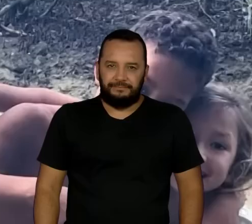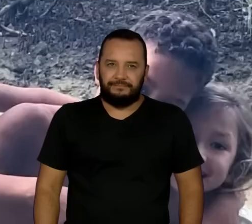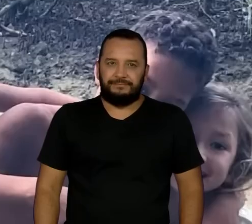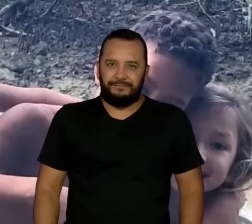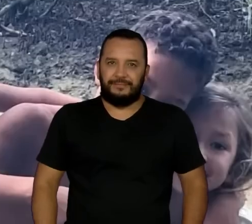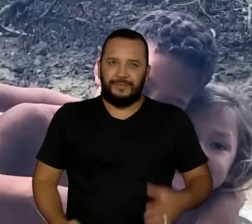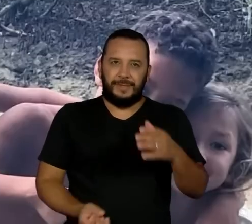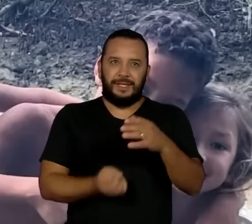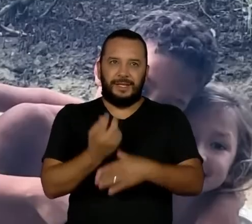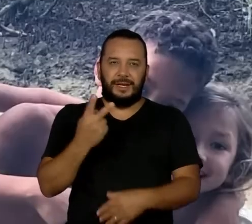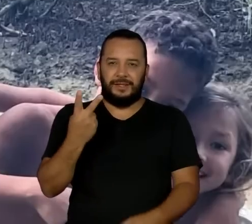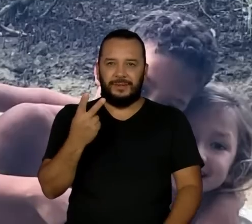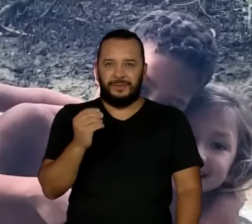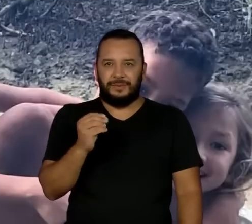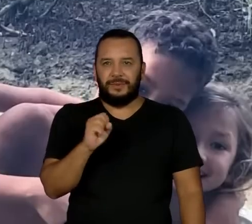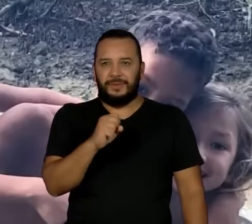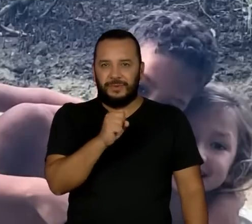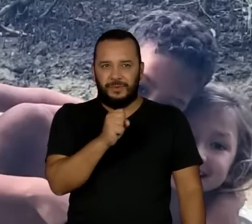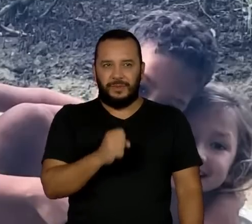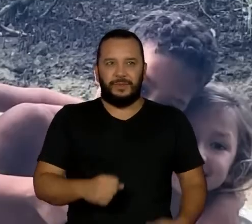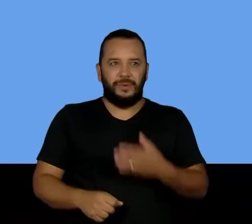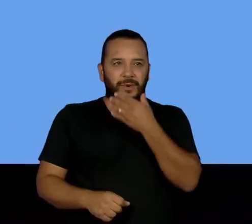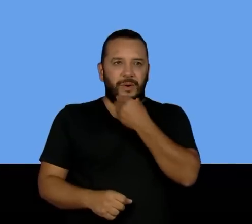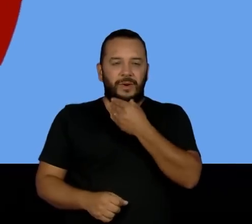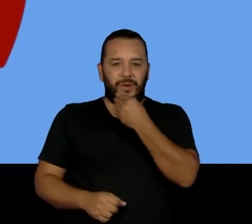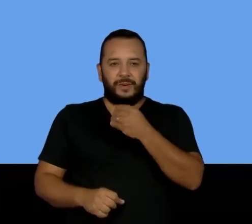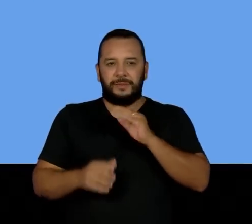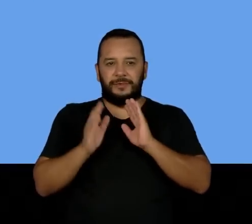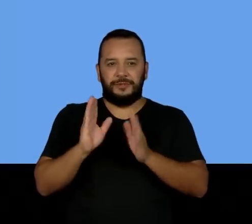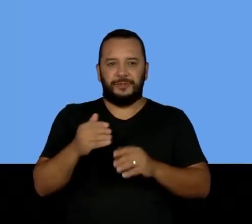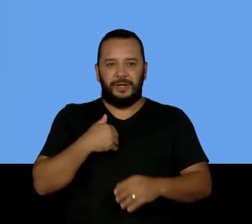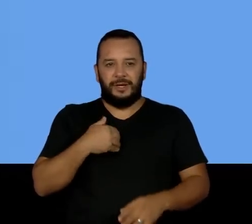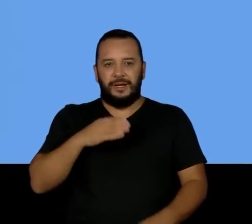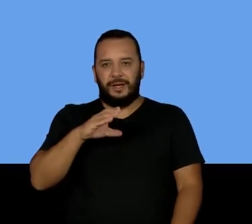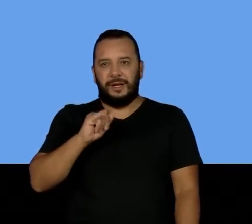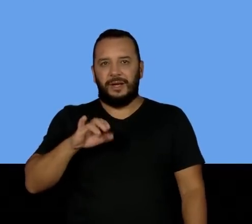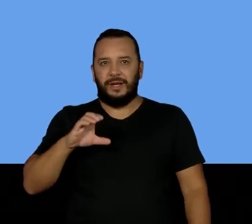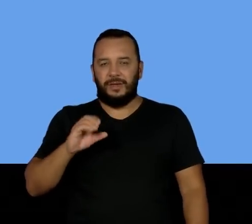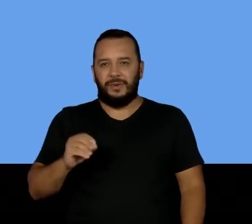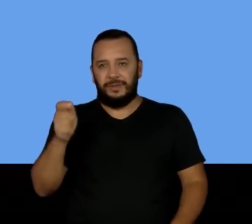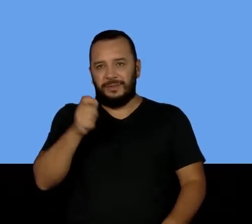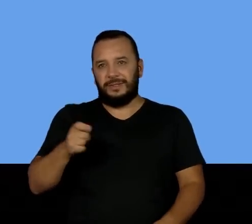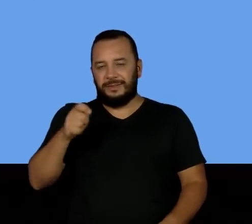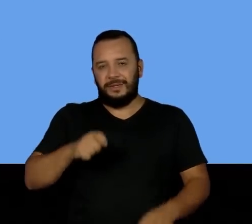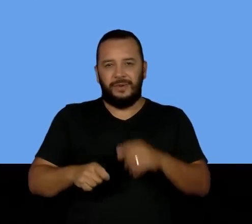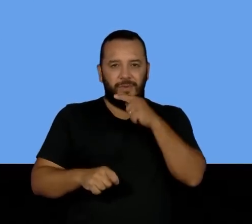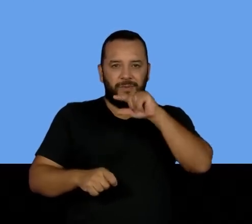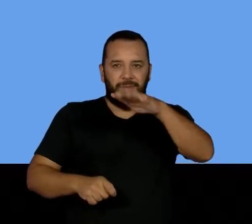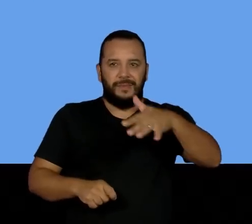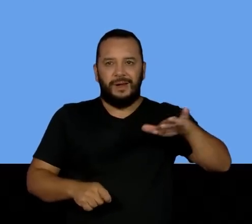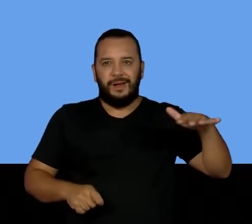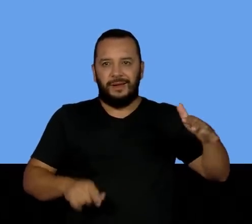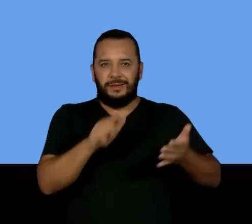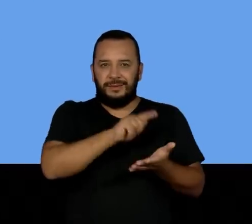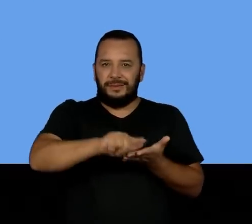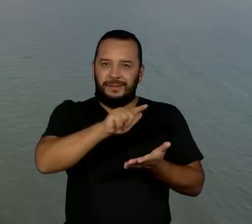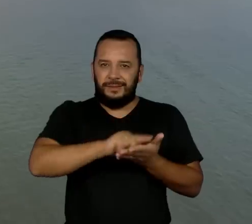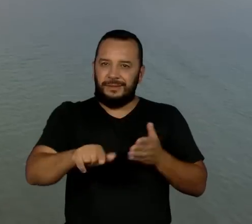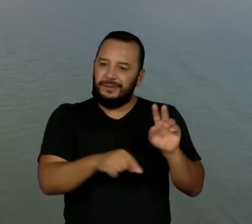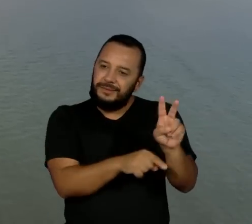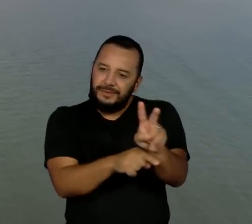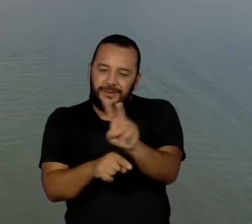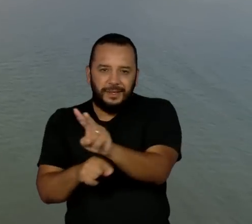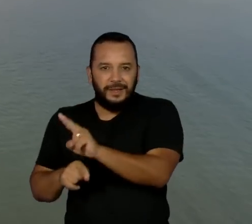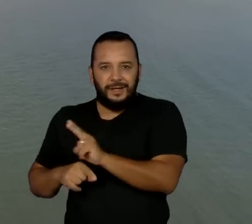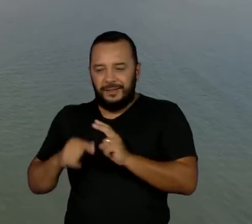Fundada em 2008 pelo ativista Caio Cabral, a Associação Mar Limpo trabalha pela proteção dos ecossistemas marinhos